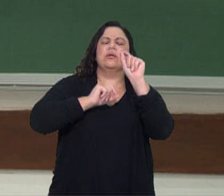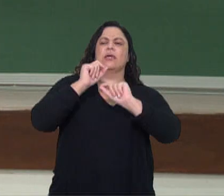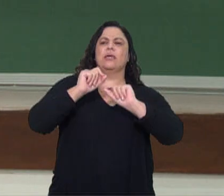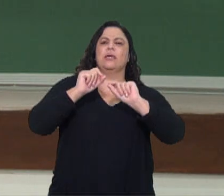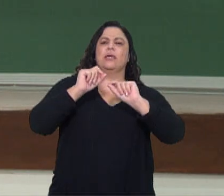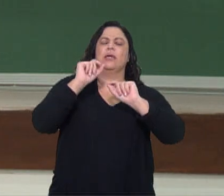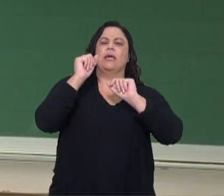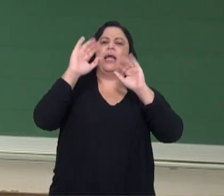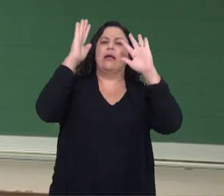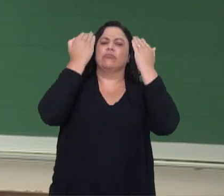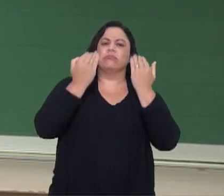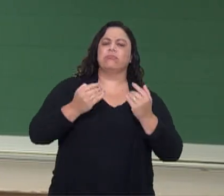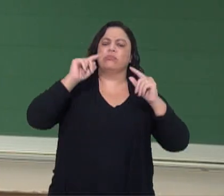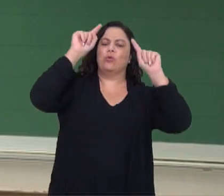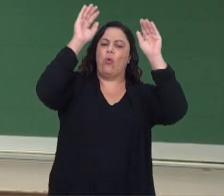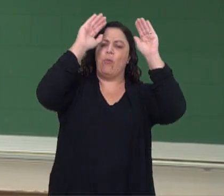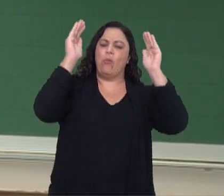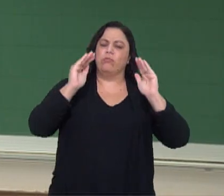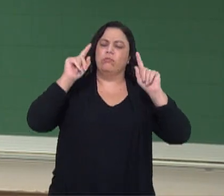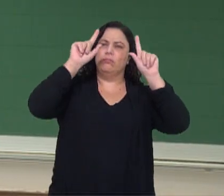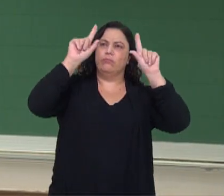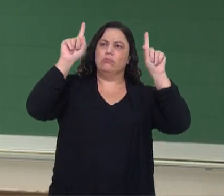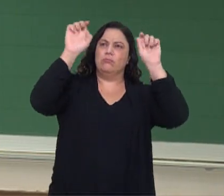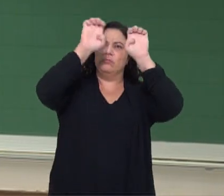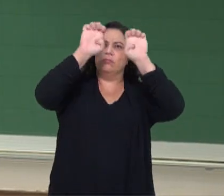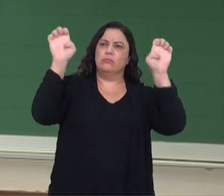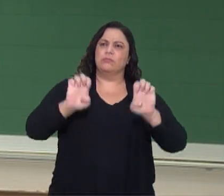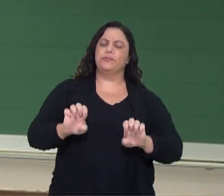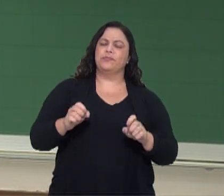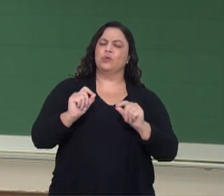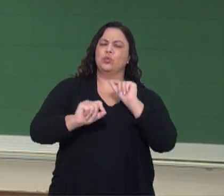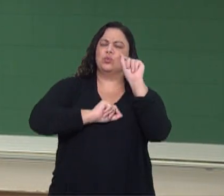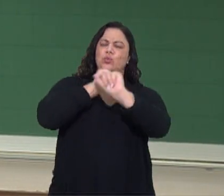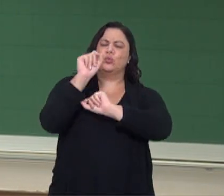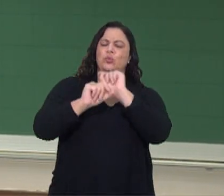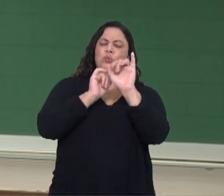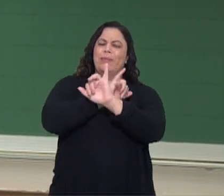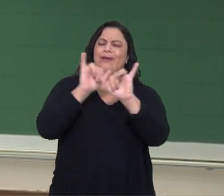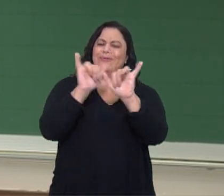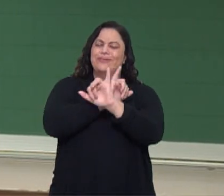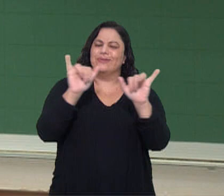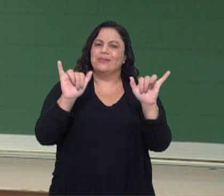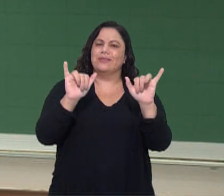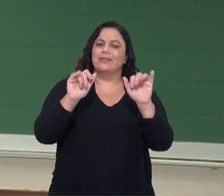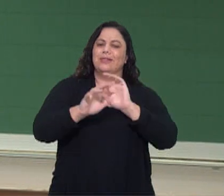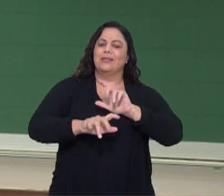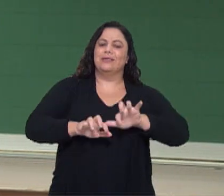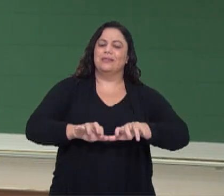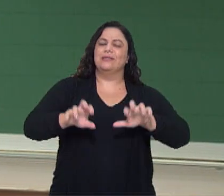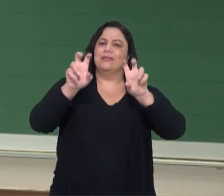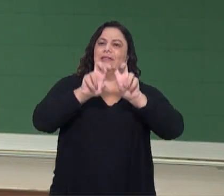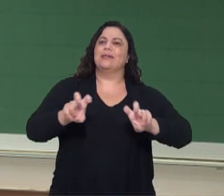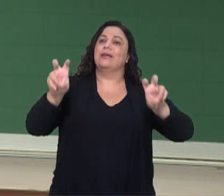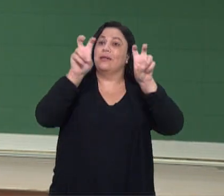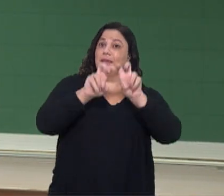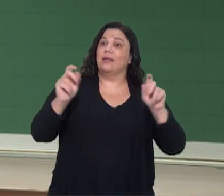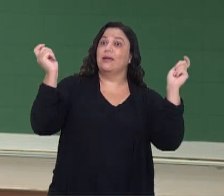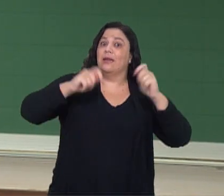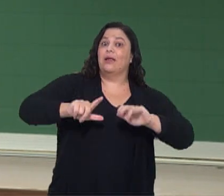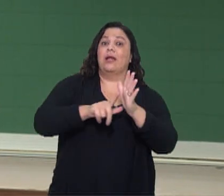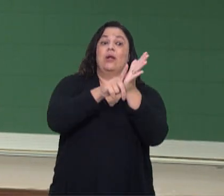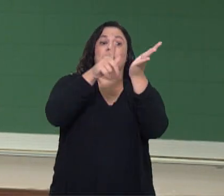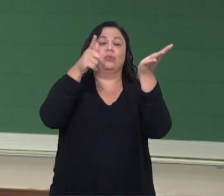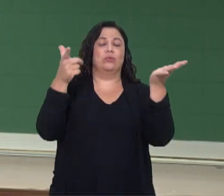estrutura de notícia na internet, mas ela é de um jornal. Então ela é de um jornal, provavelmente ela tem